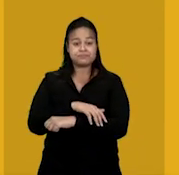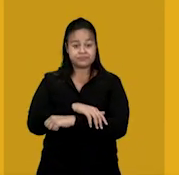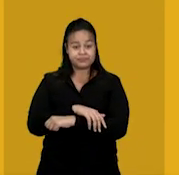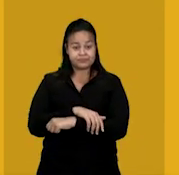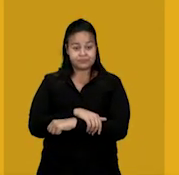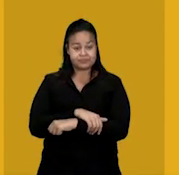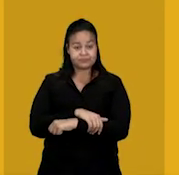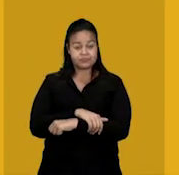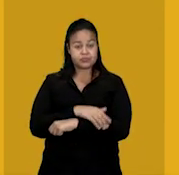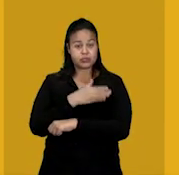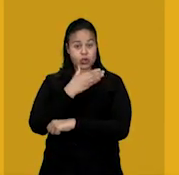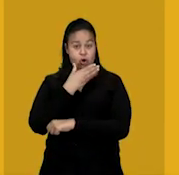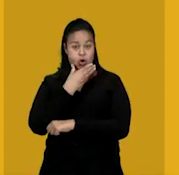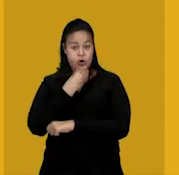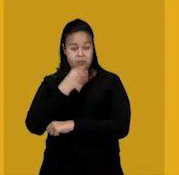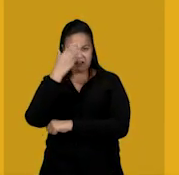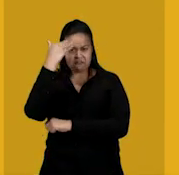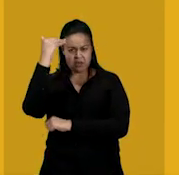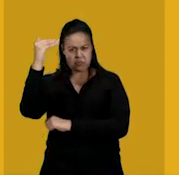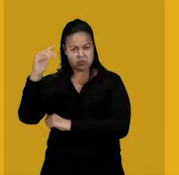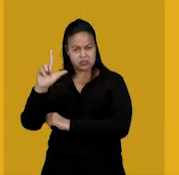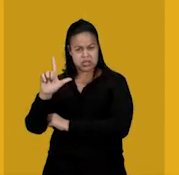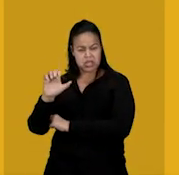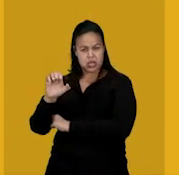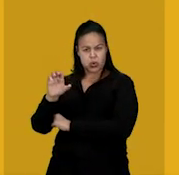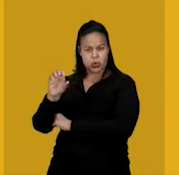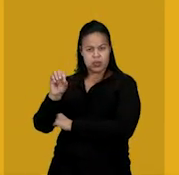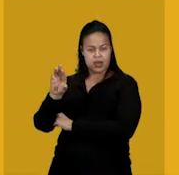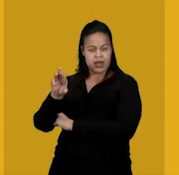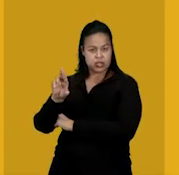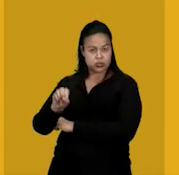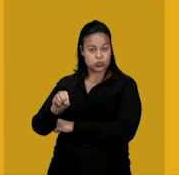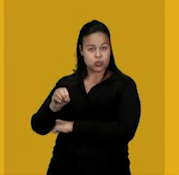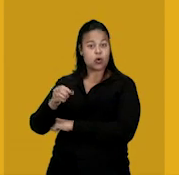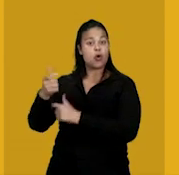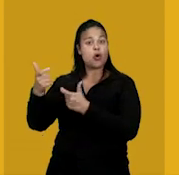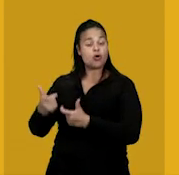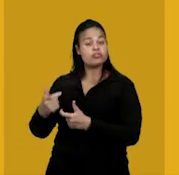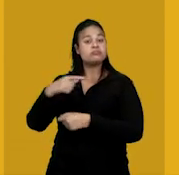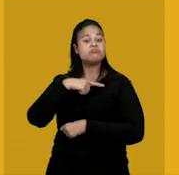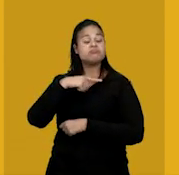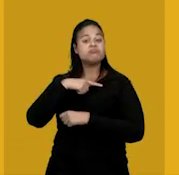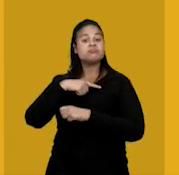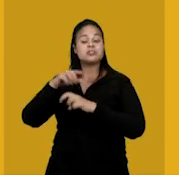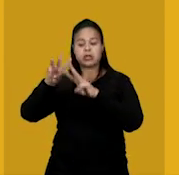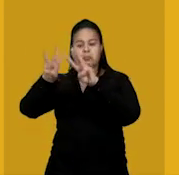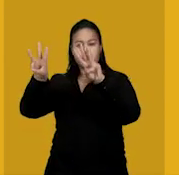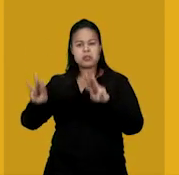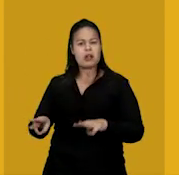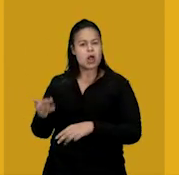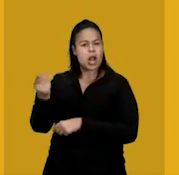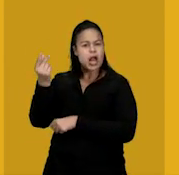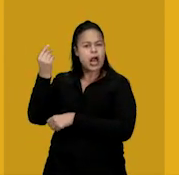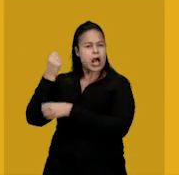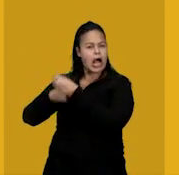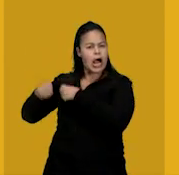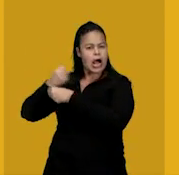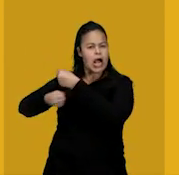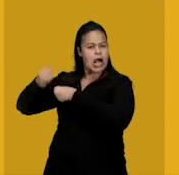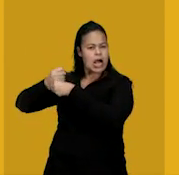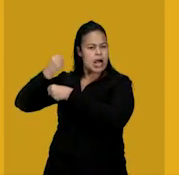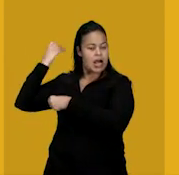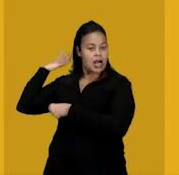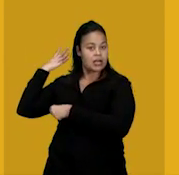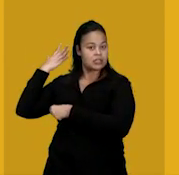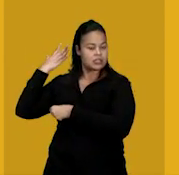mostra uma vegetação exuberante, muito bonita, muito rica e um rio contornando. Ali, Mona Lisa. Então você